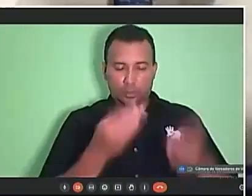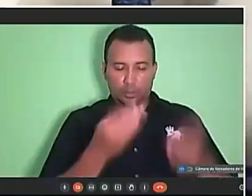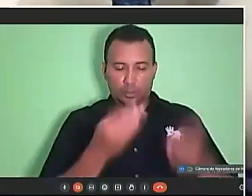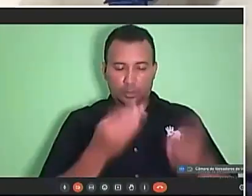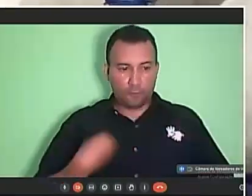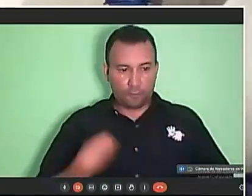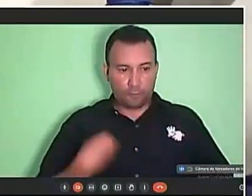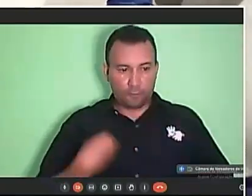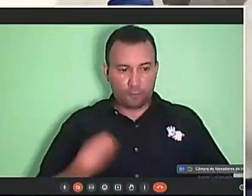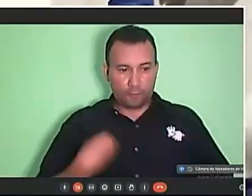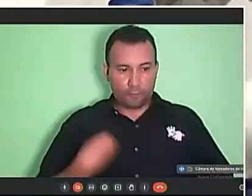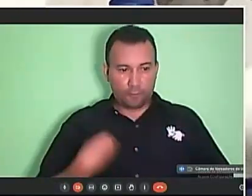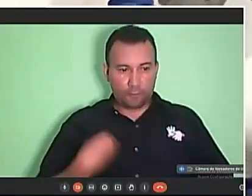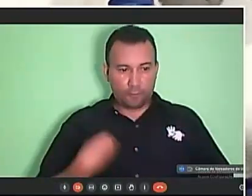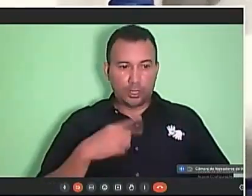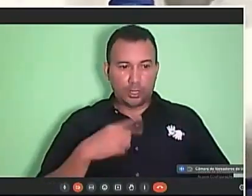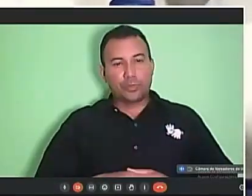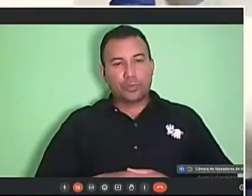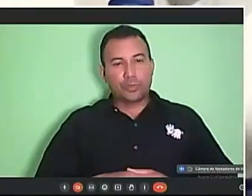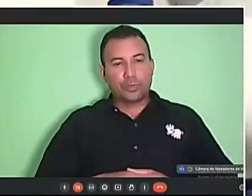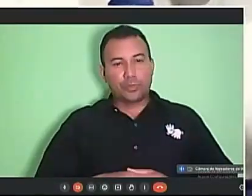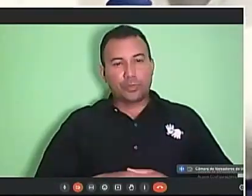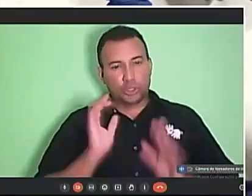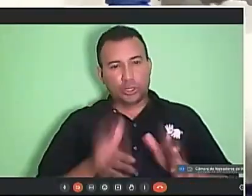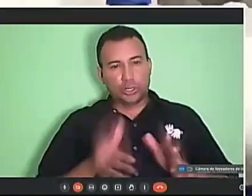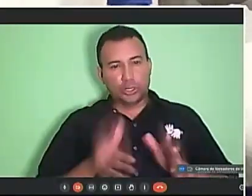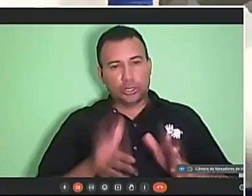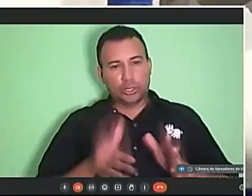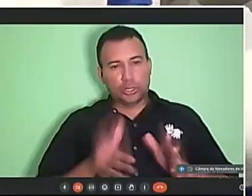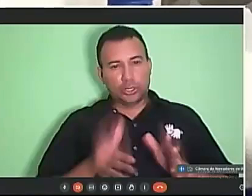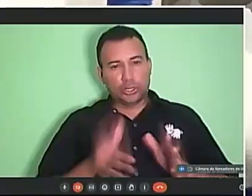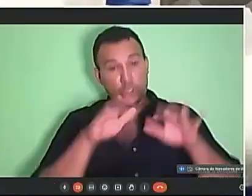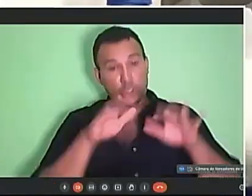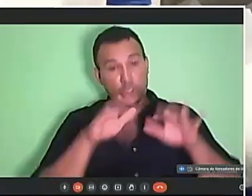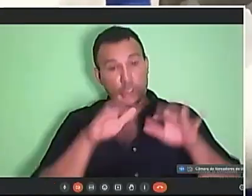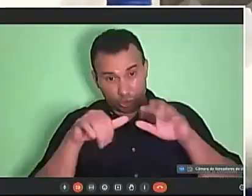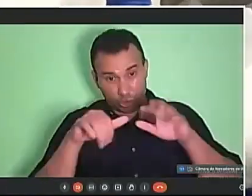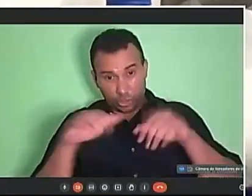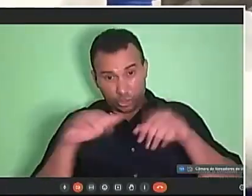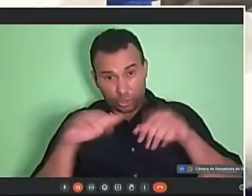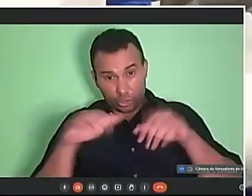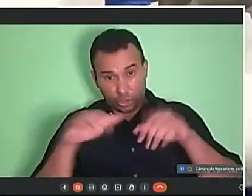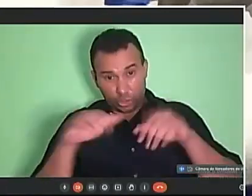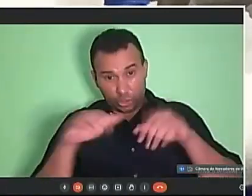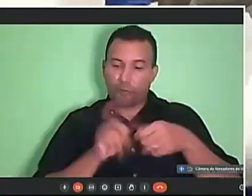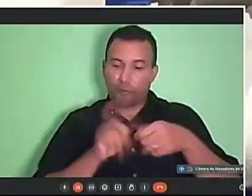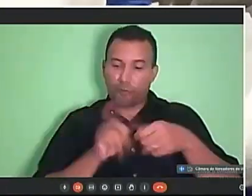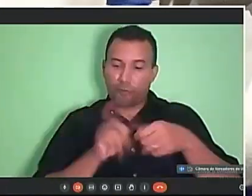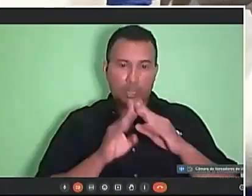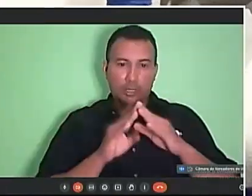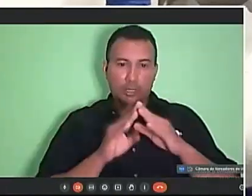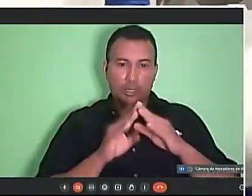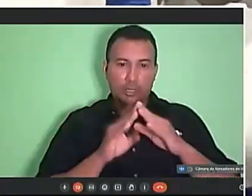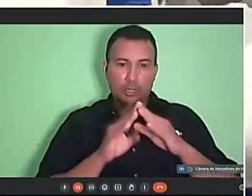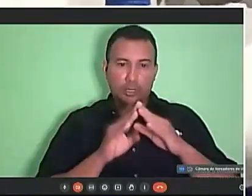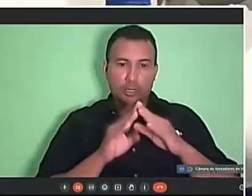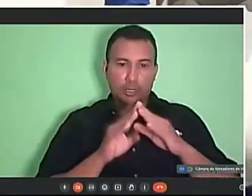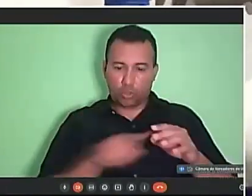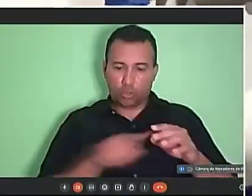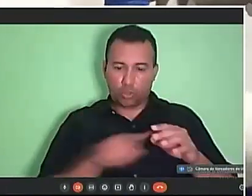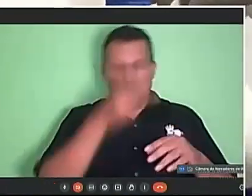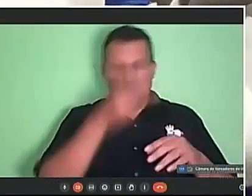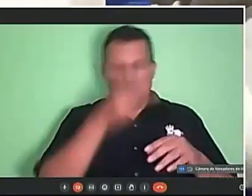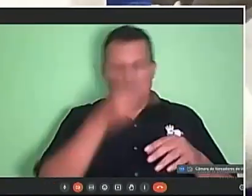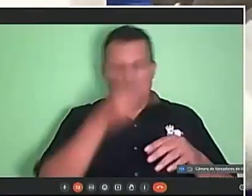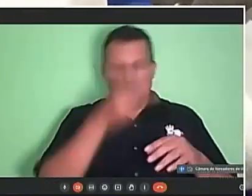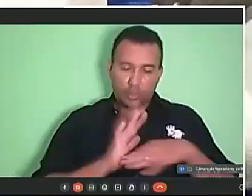Iguaçu, tanto na retirada das suas casas, quanto agora na volta de suas casas. Nós estamos fazendo tudo aquilo que é